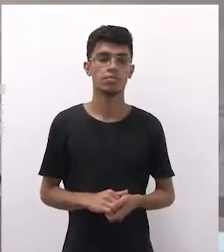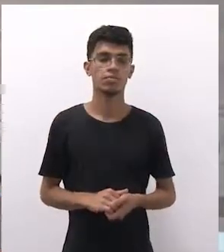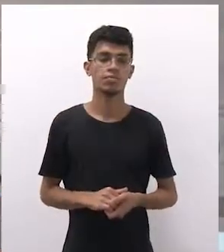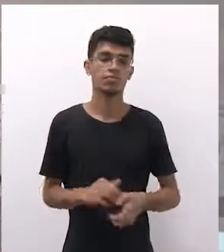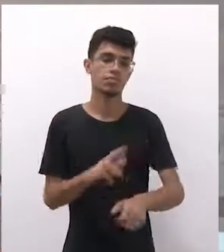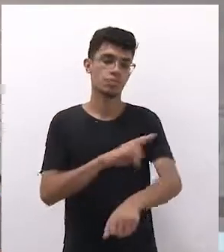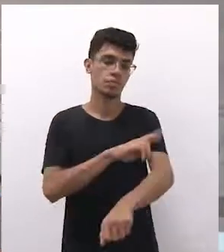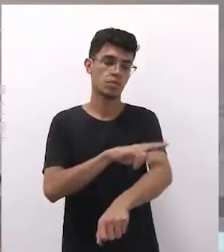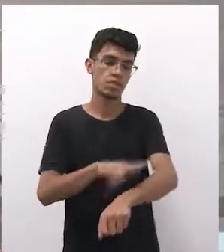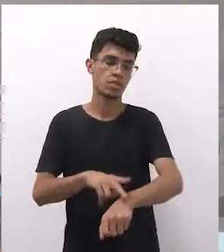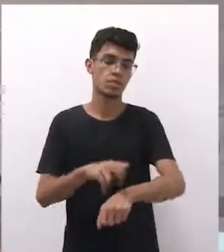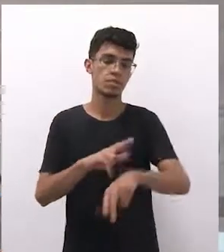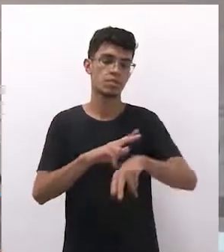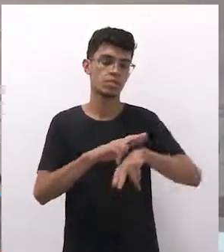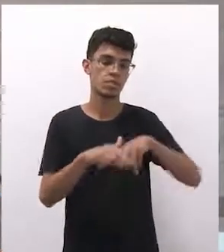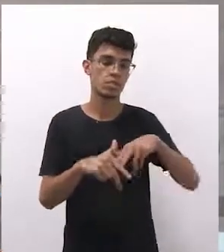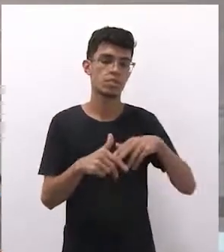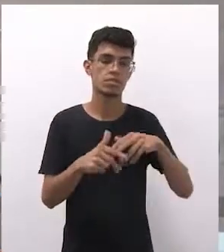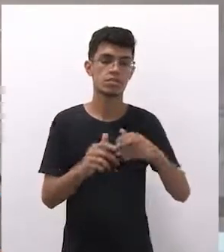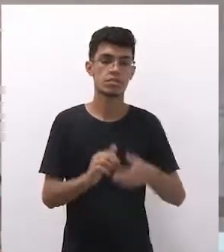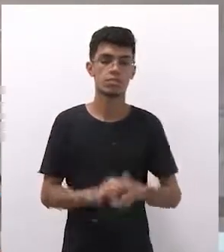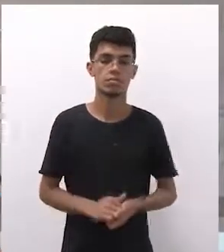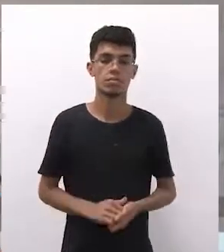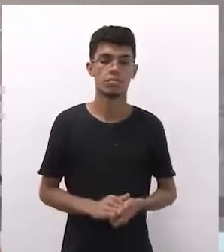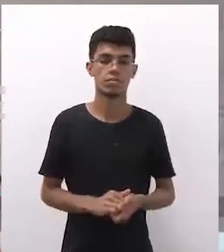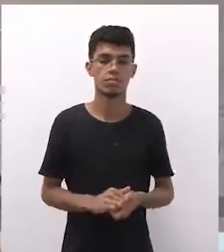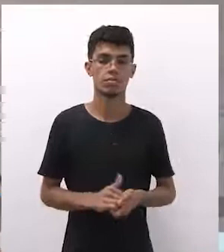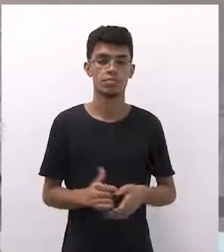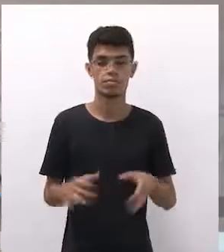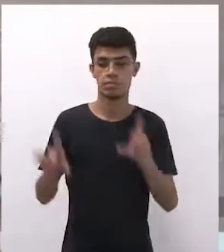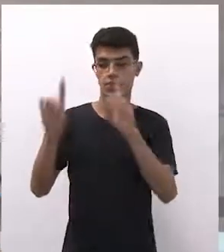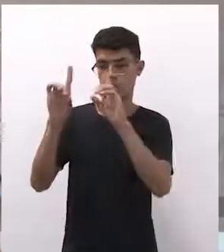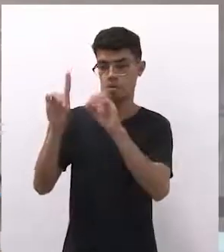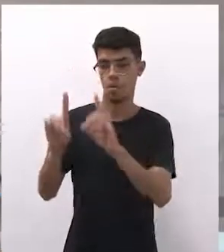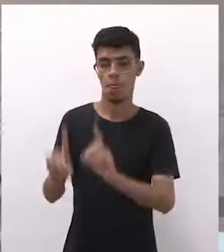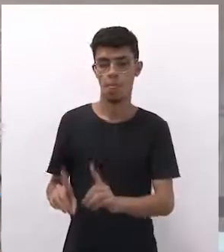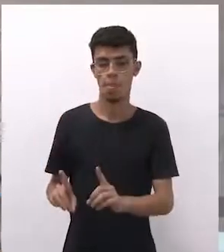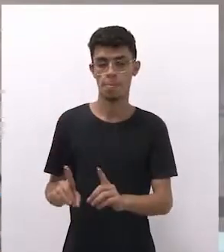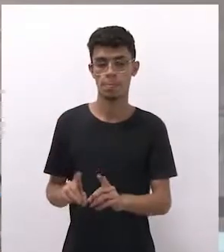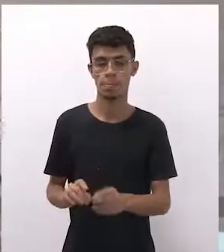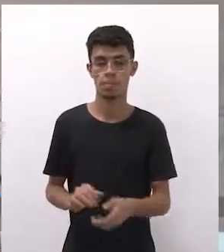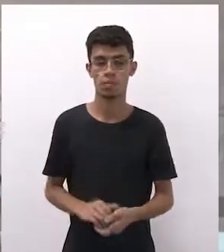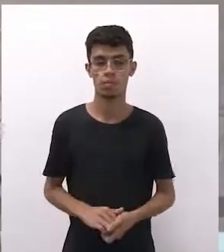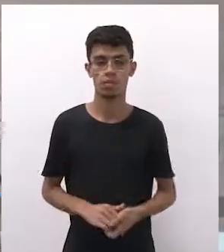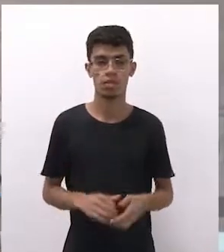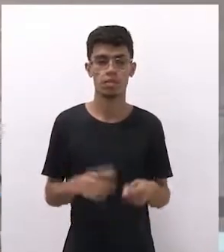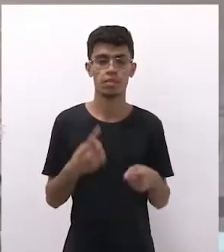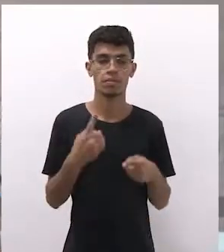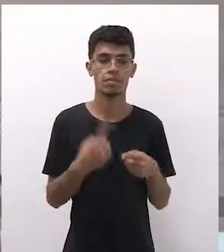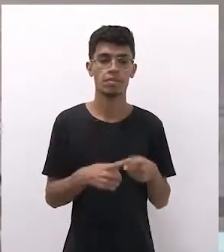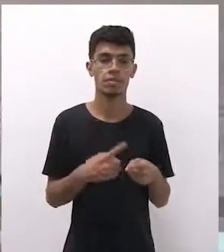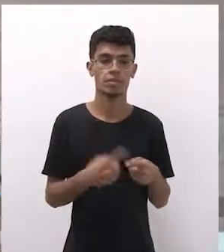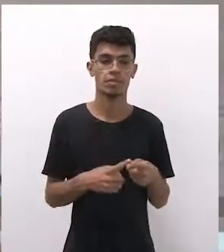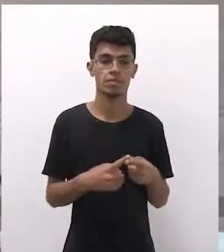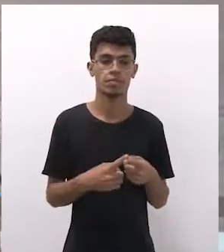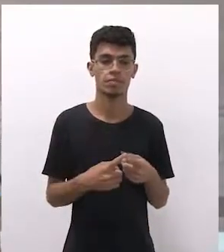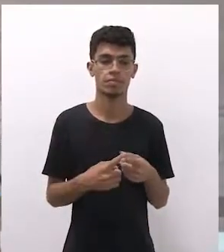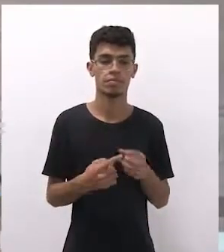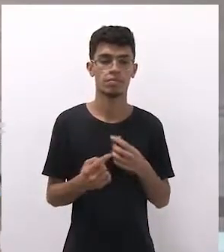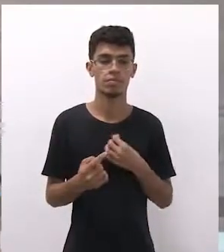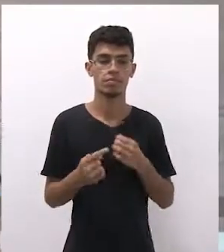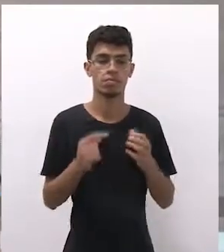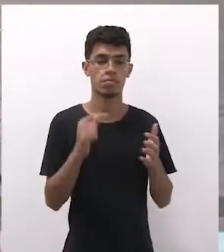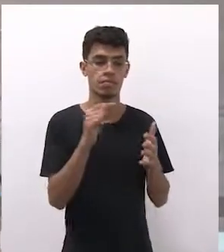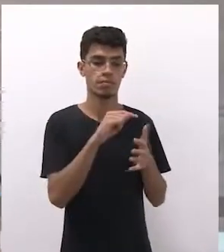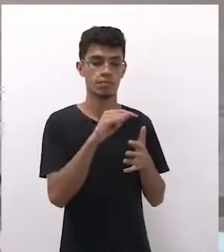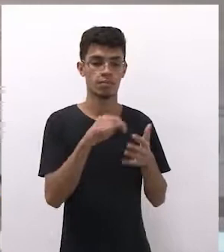raça, tanto da questão da deficiência, porque são pontos que ajudam